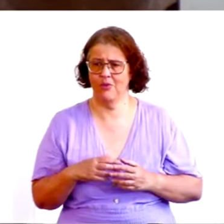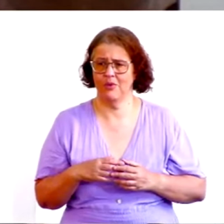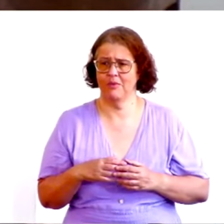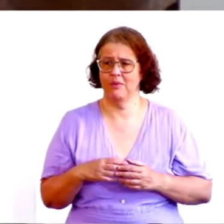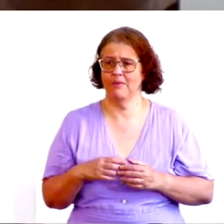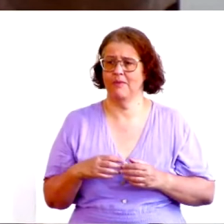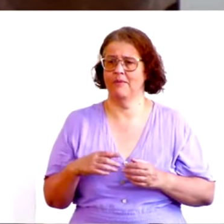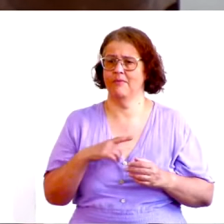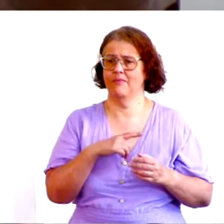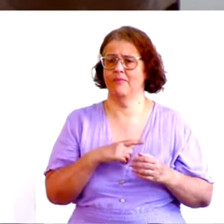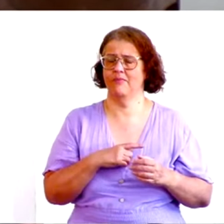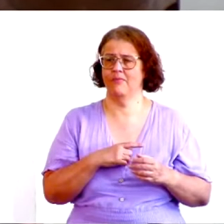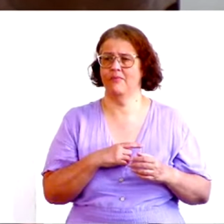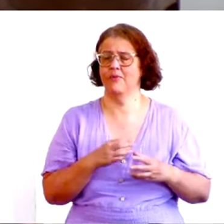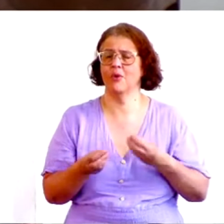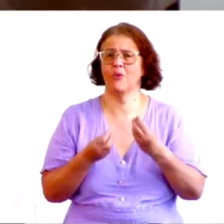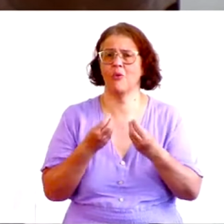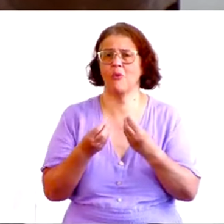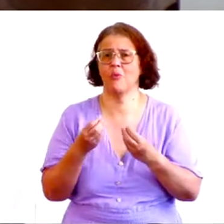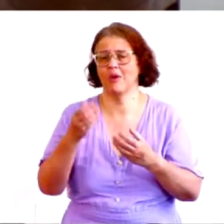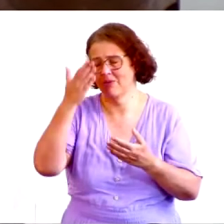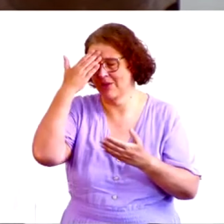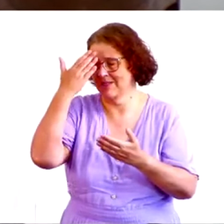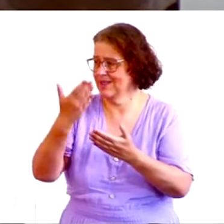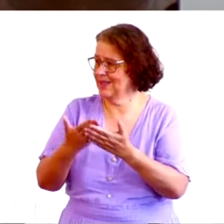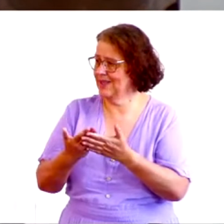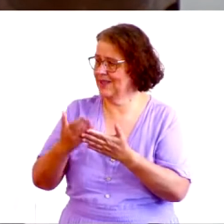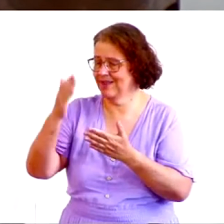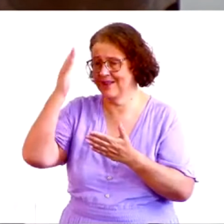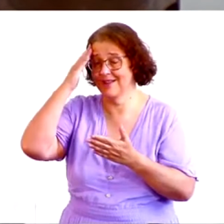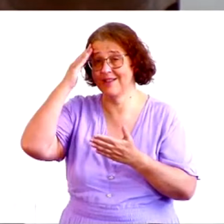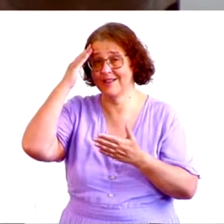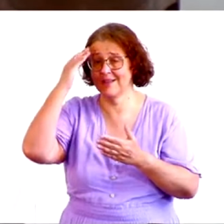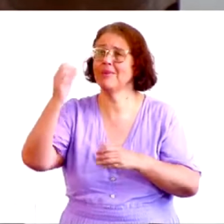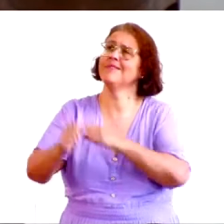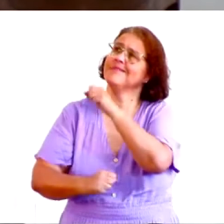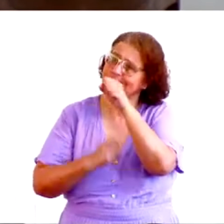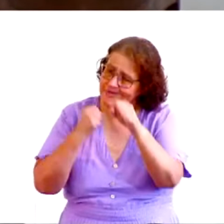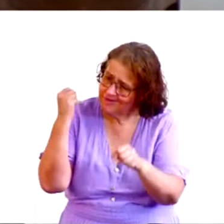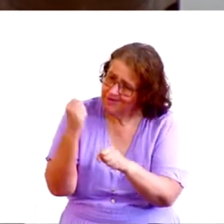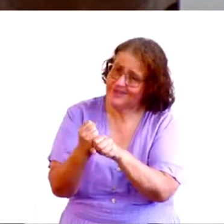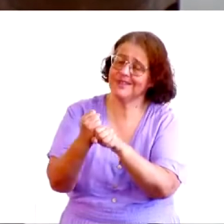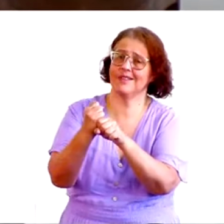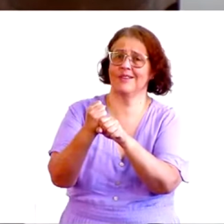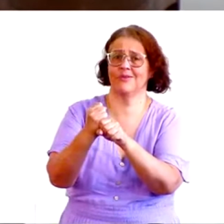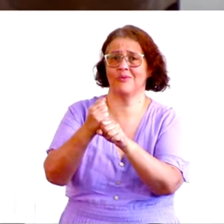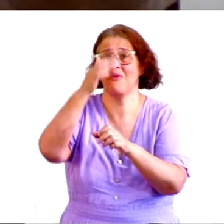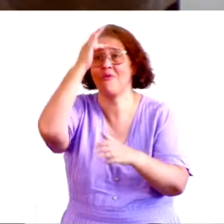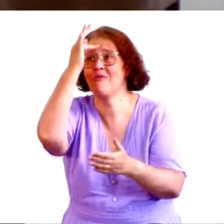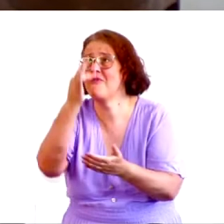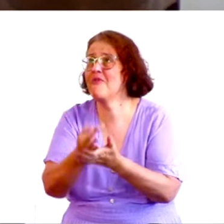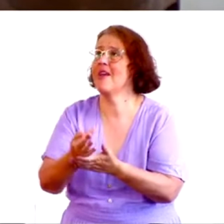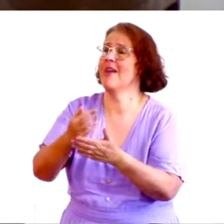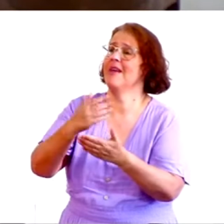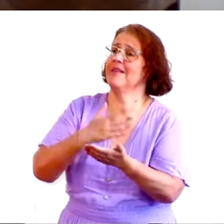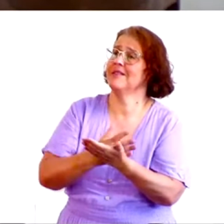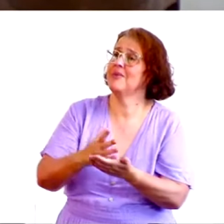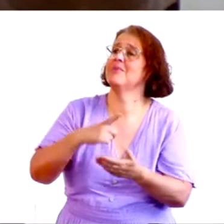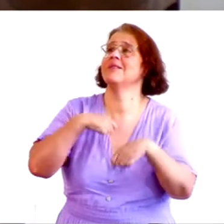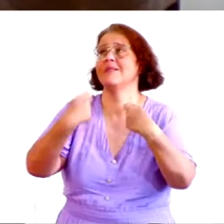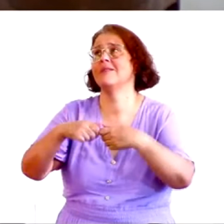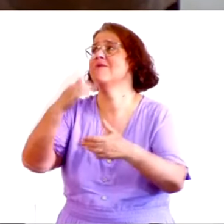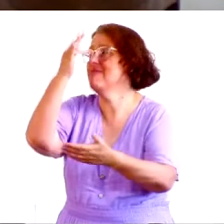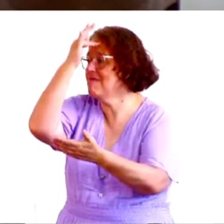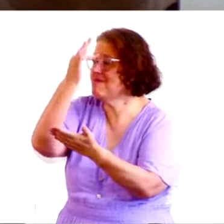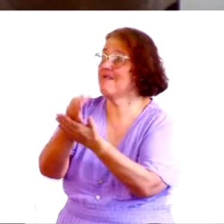como a gente pode crer que vai atravessar mais este ano com a nossa fé no senhor não é